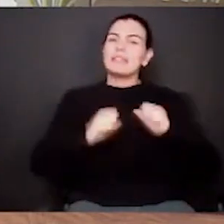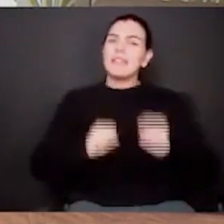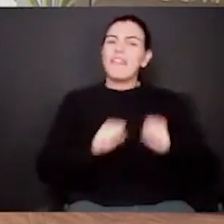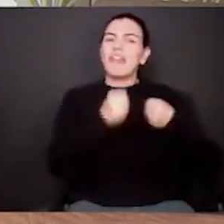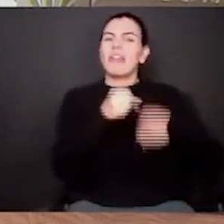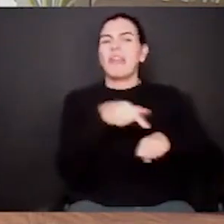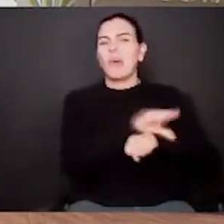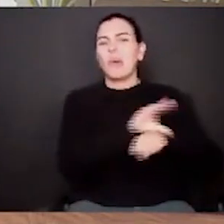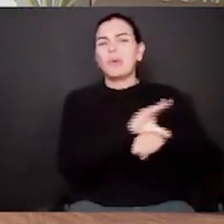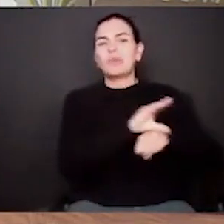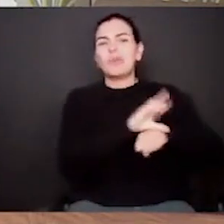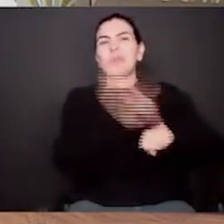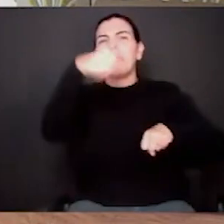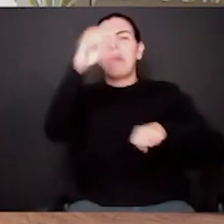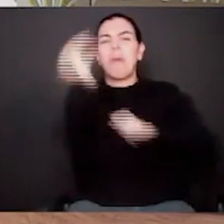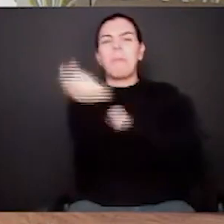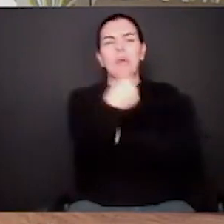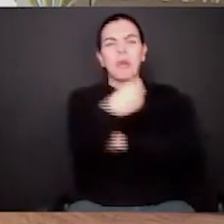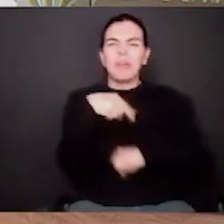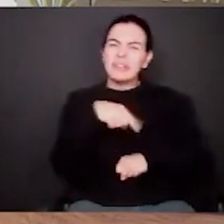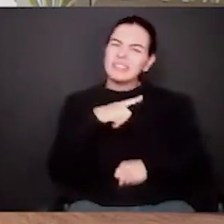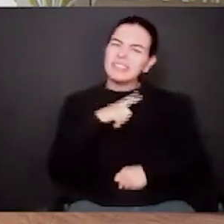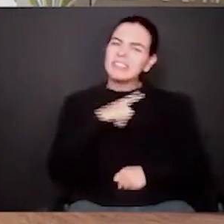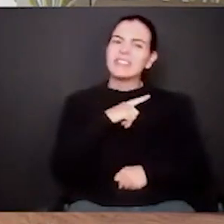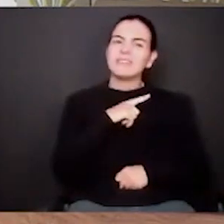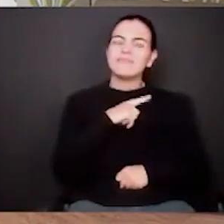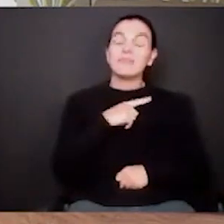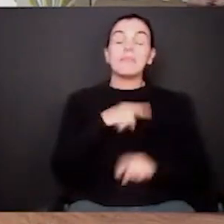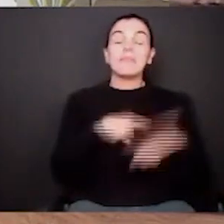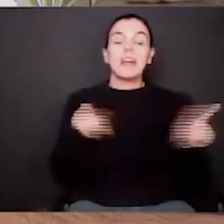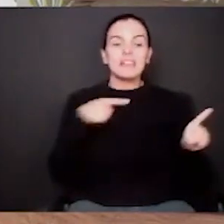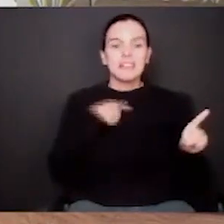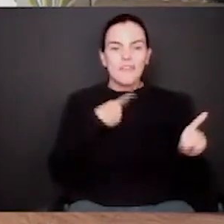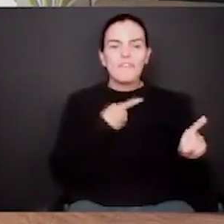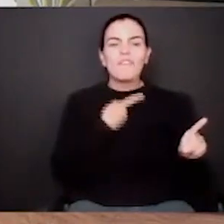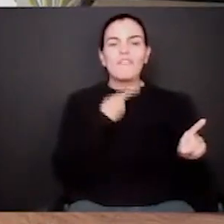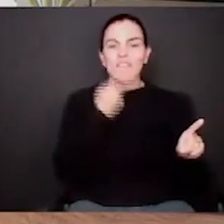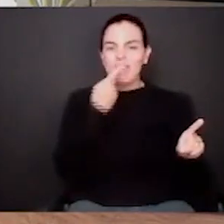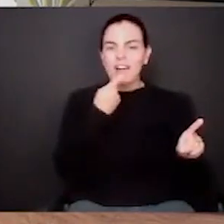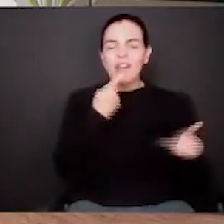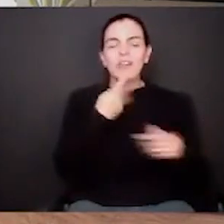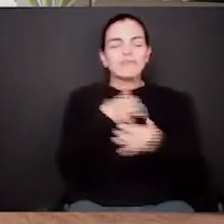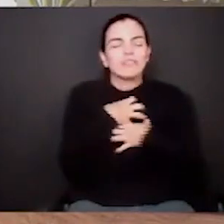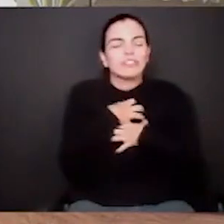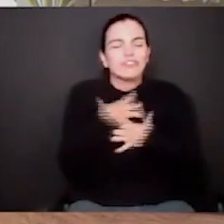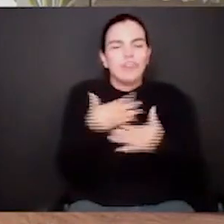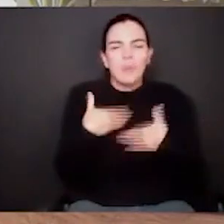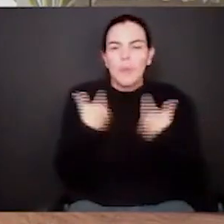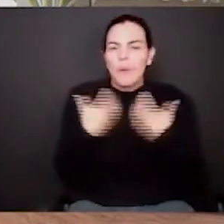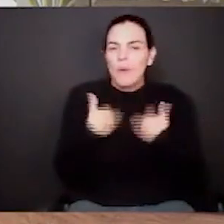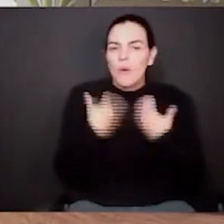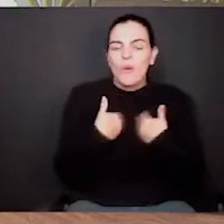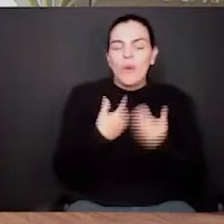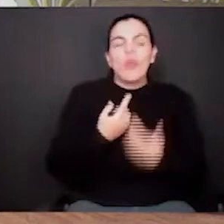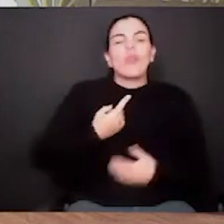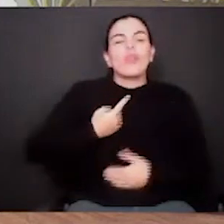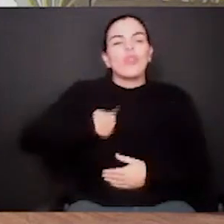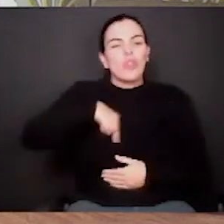com muita satisfação, nós podemos, nós temos